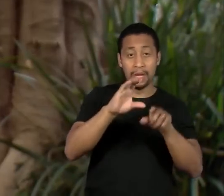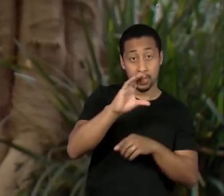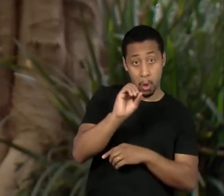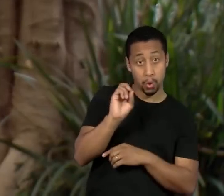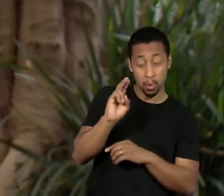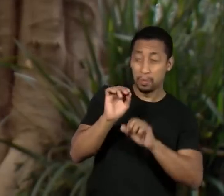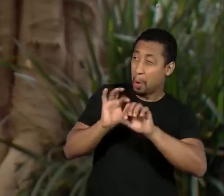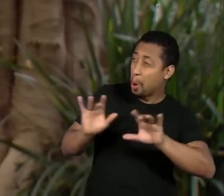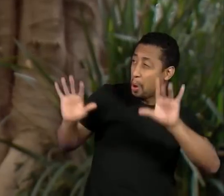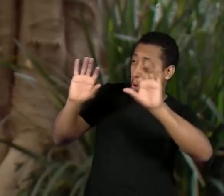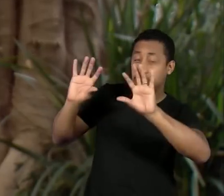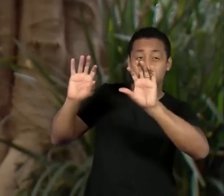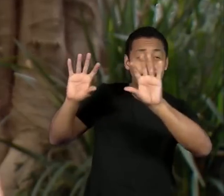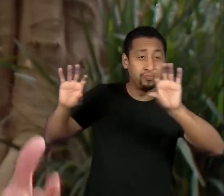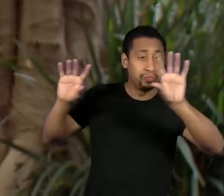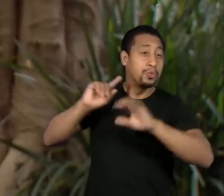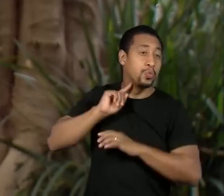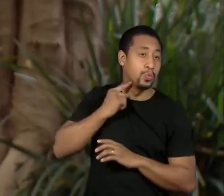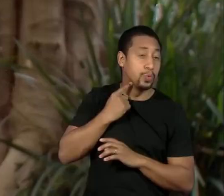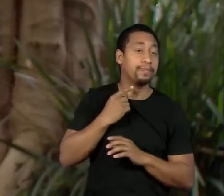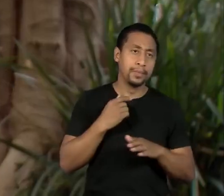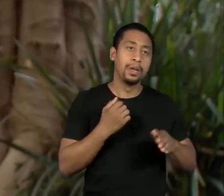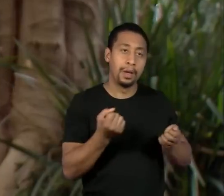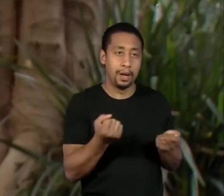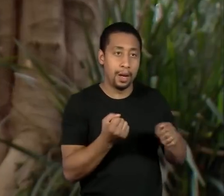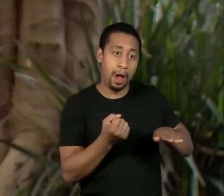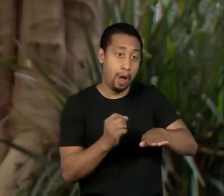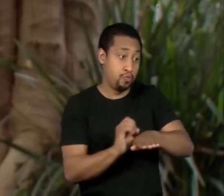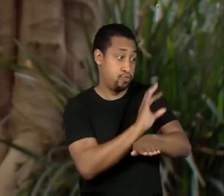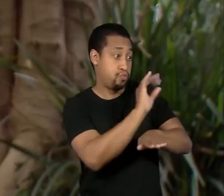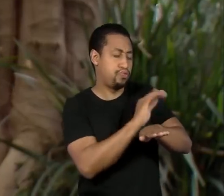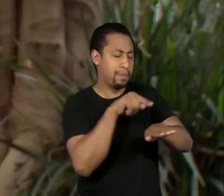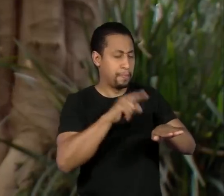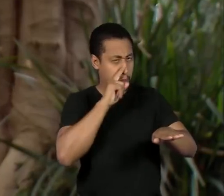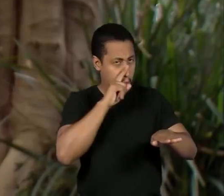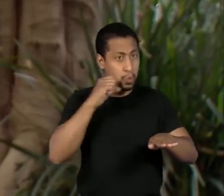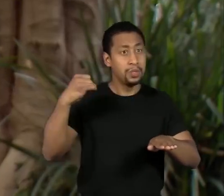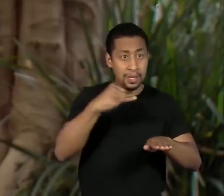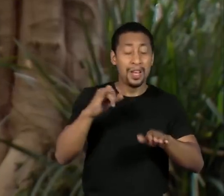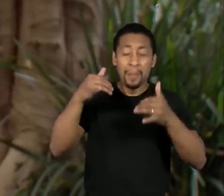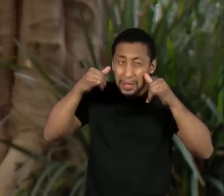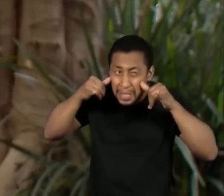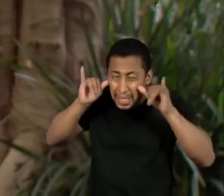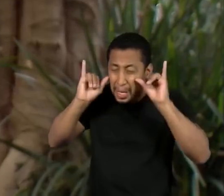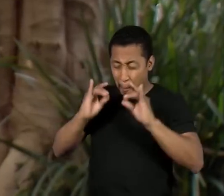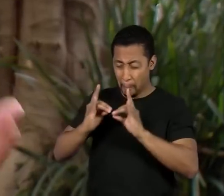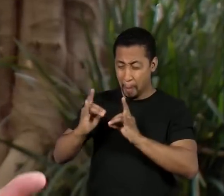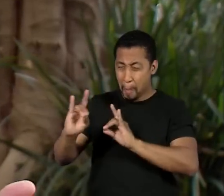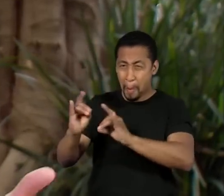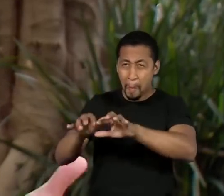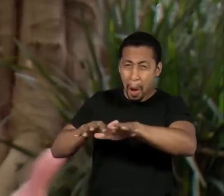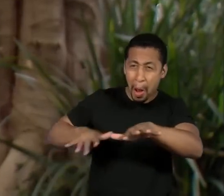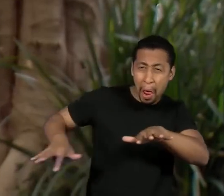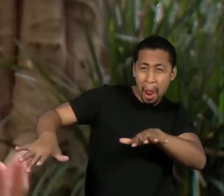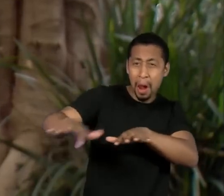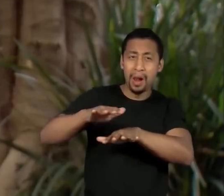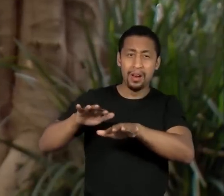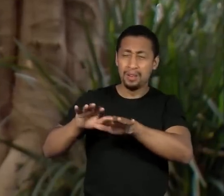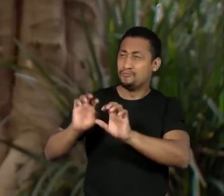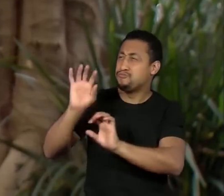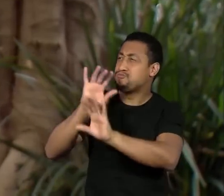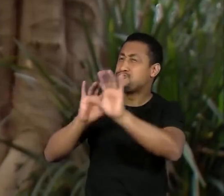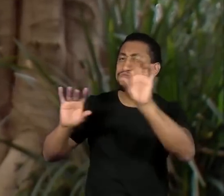Mas a pecuária, os rebanhos, eles são os grandes emissores de metano e gás carbônico. E isso, enfim, esses rebanhos